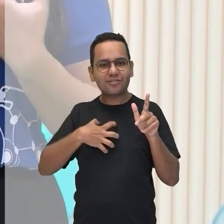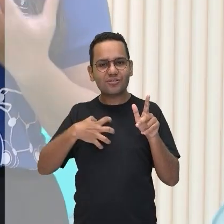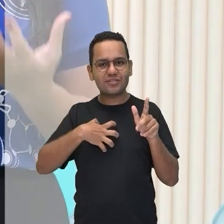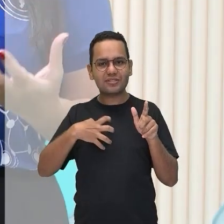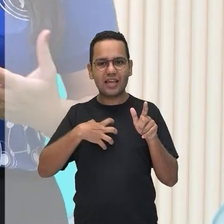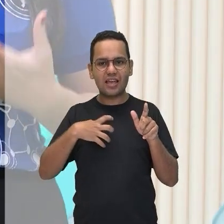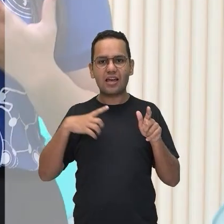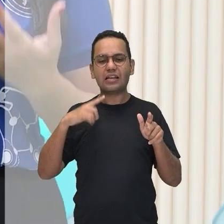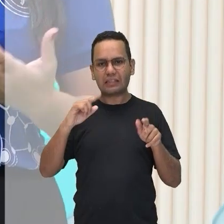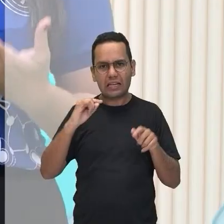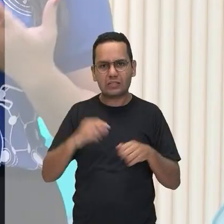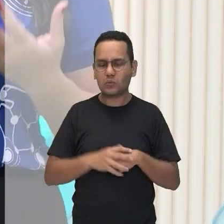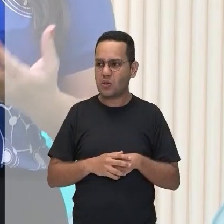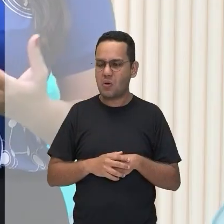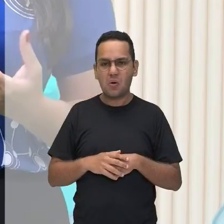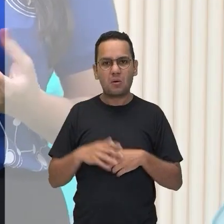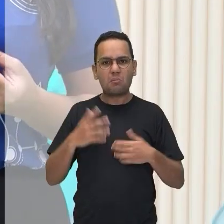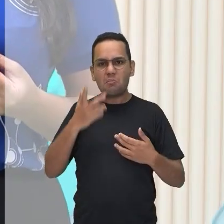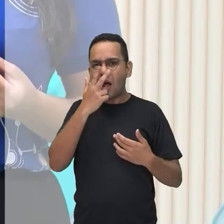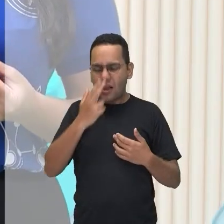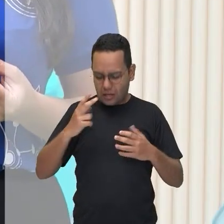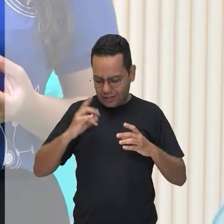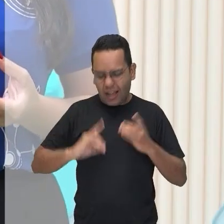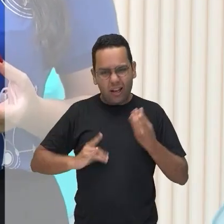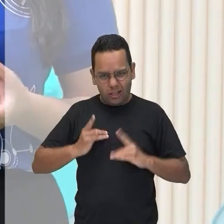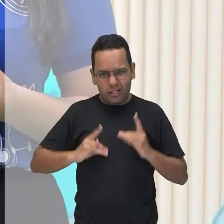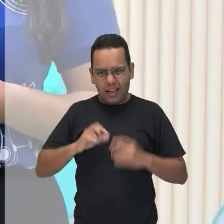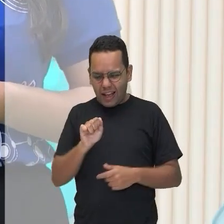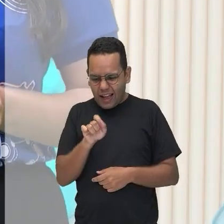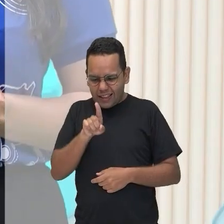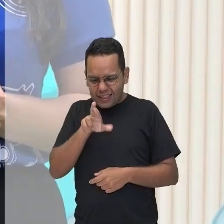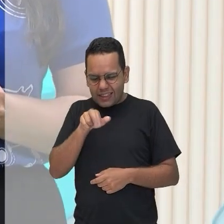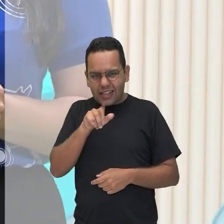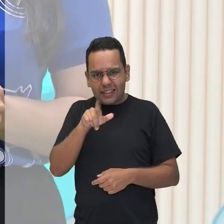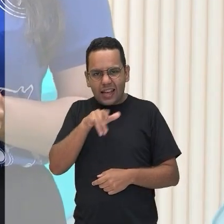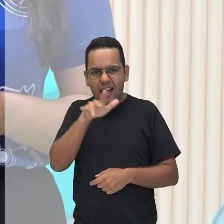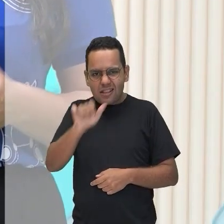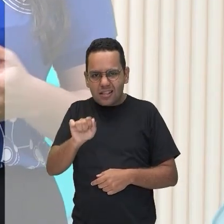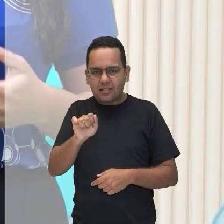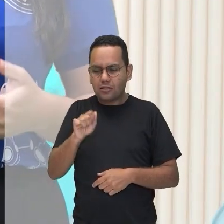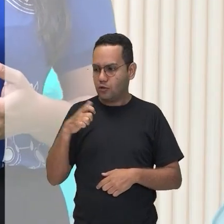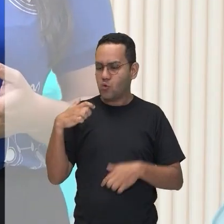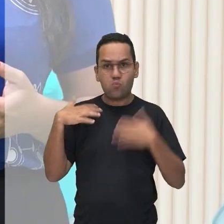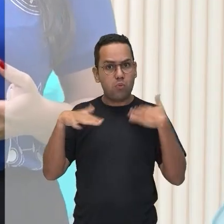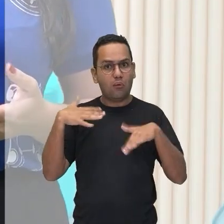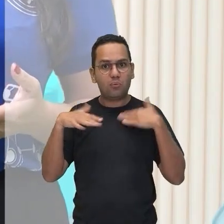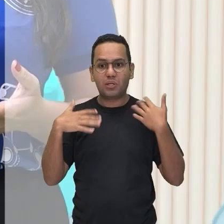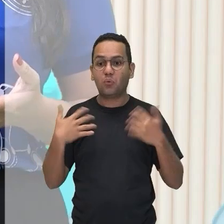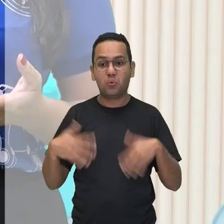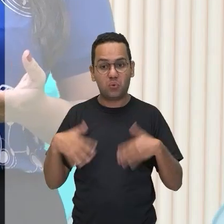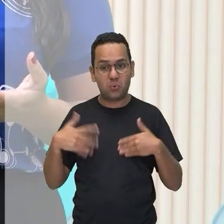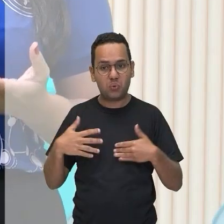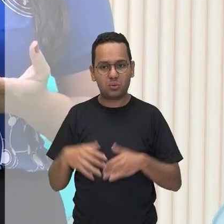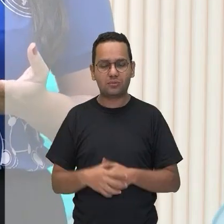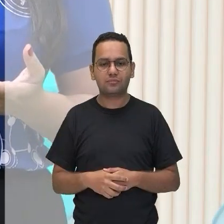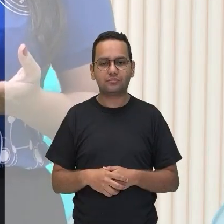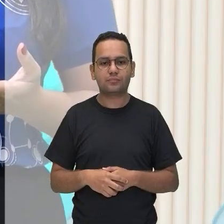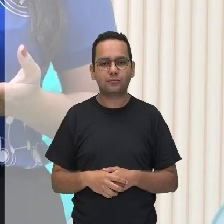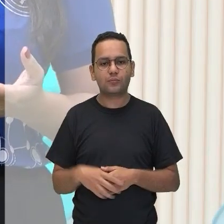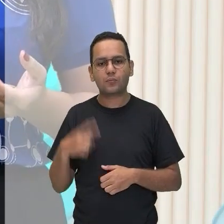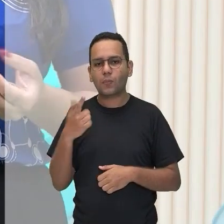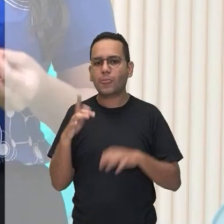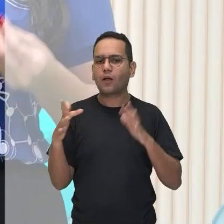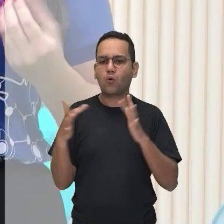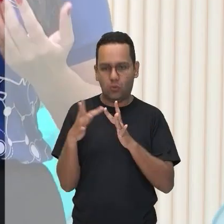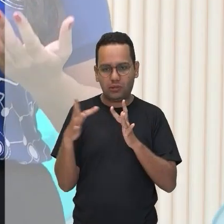uma adrenalina na hora de você se propor a executar essas atividades. Também o contato com a natureza.